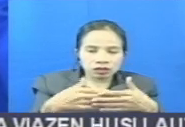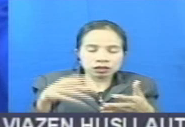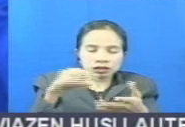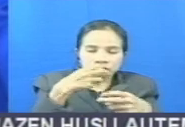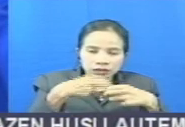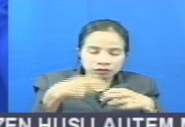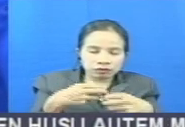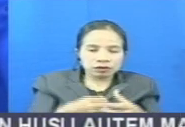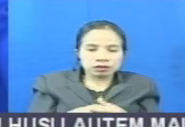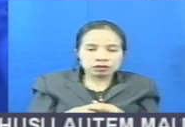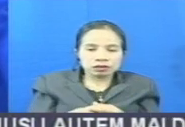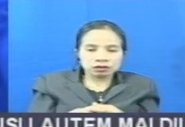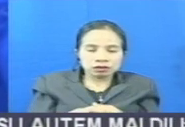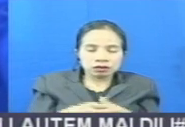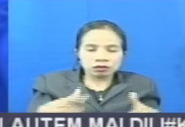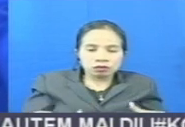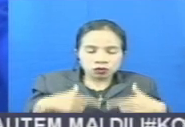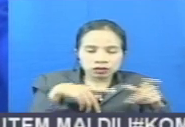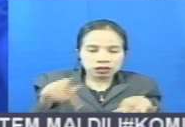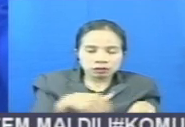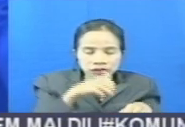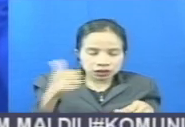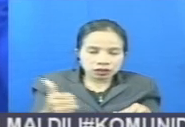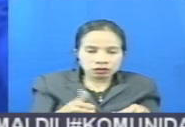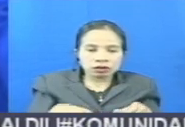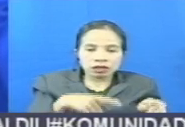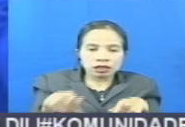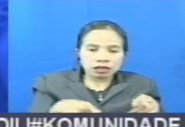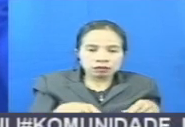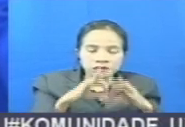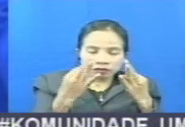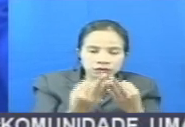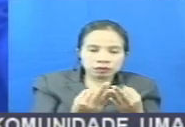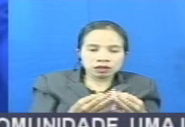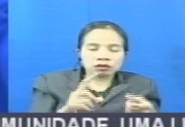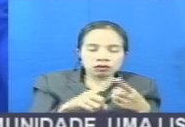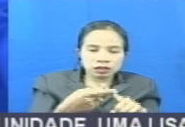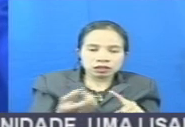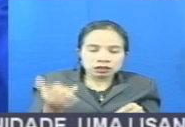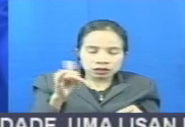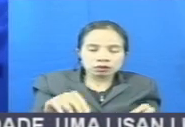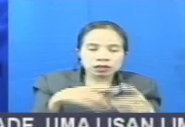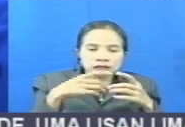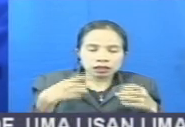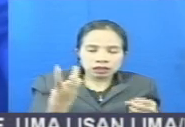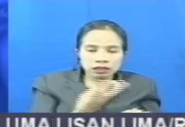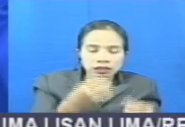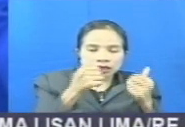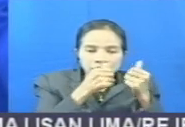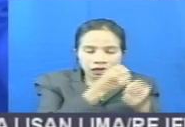risco. Mores é uma célula minha, é uma gira familiares malu que gira que não veio estar domi, não é tenho